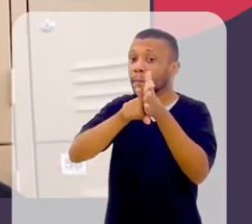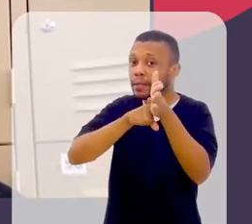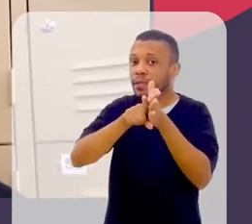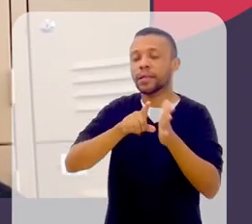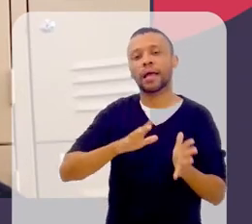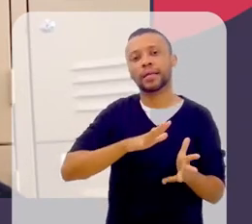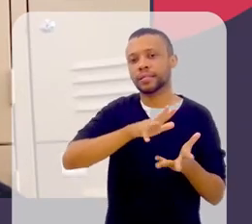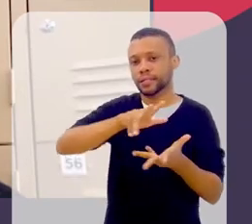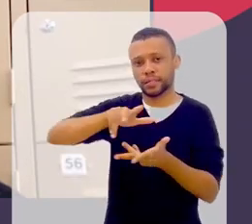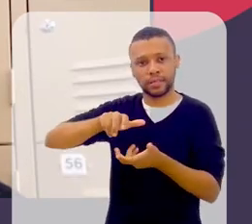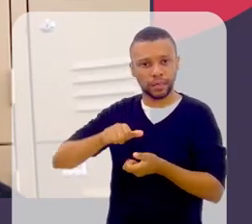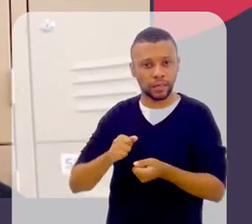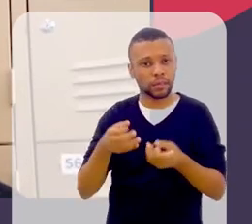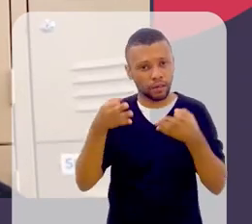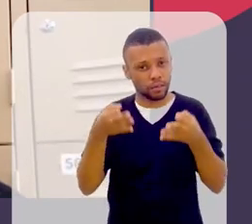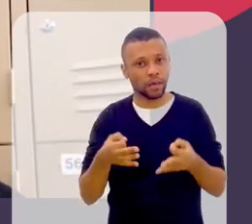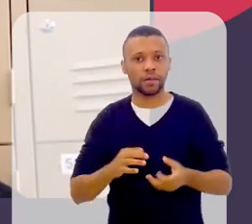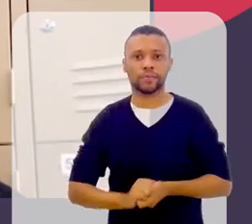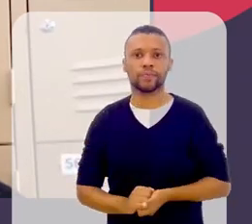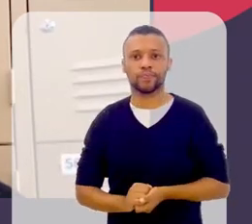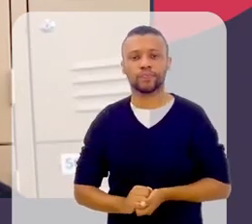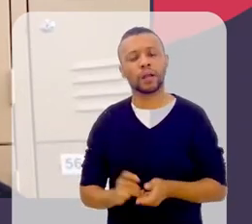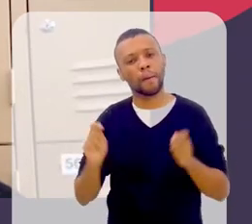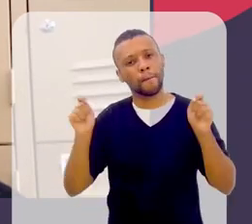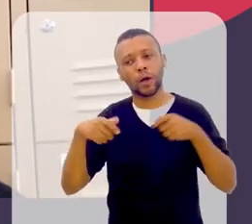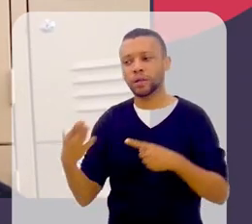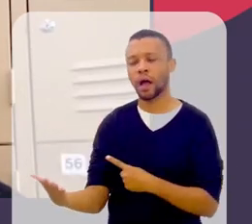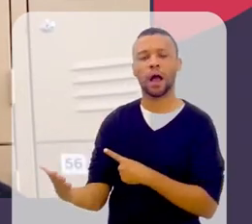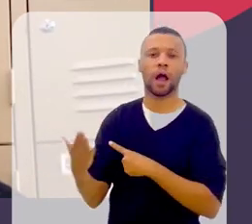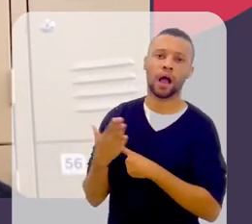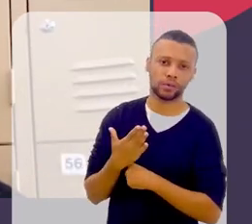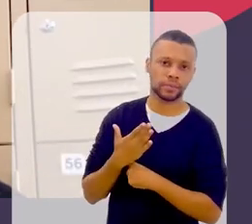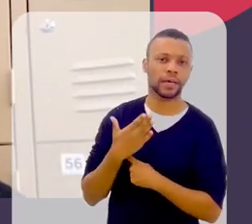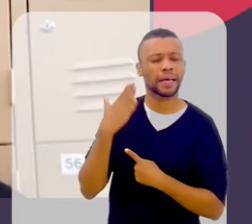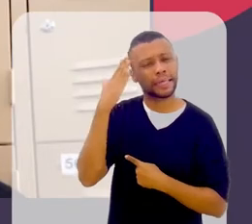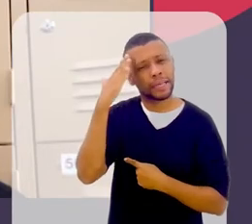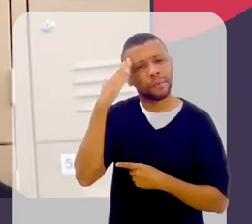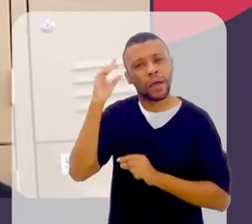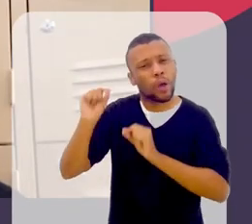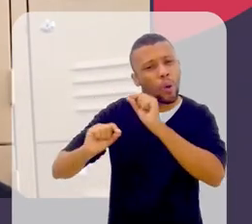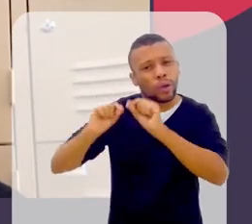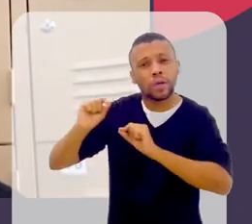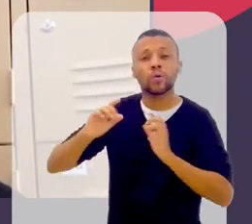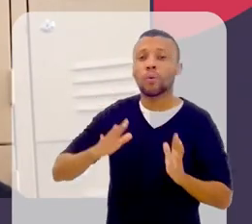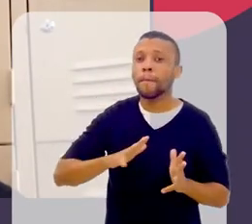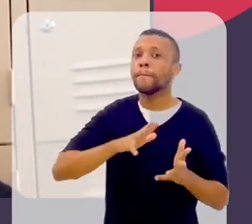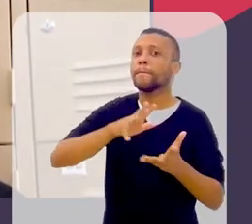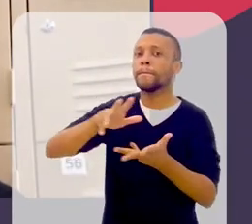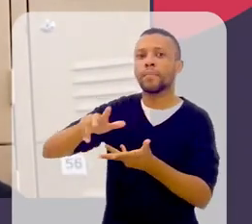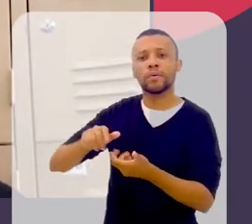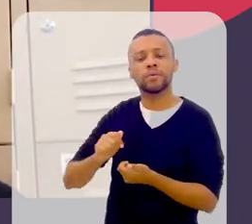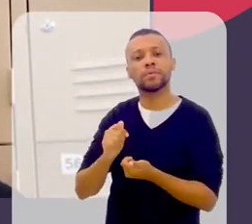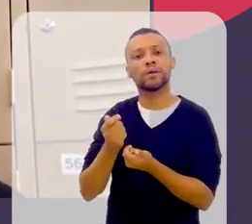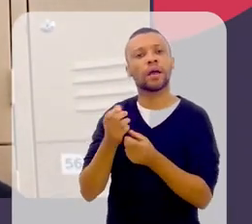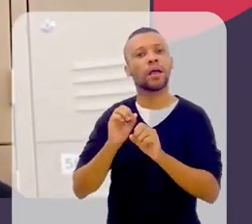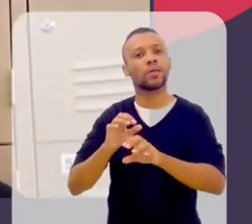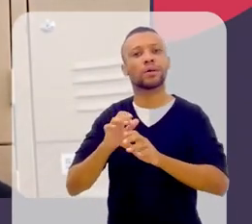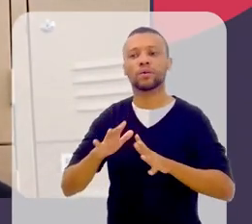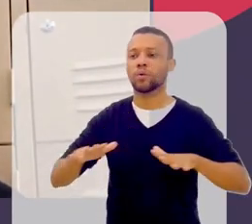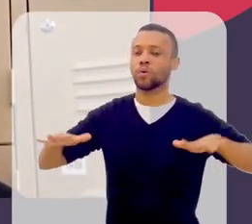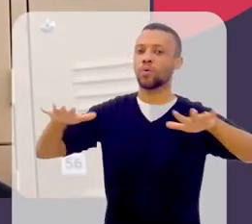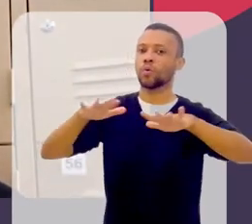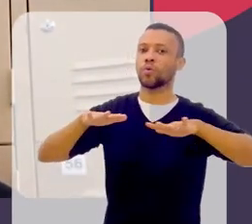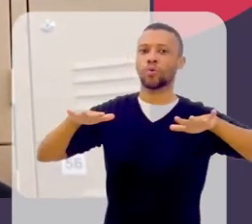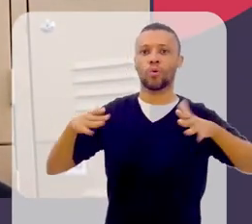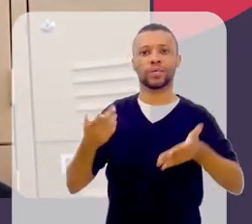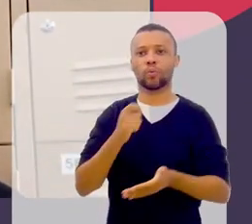com a pesquisa internacional, né? E possa contribuir e saber o que um mundo, né?